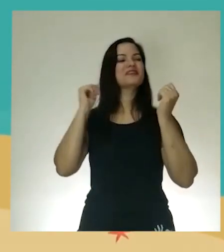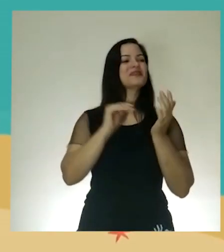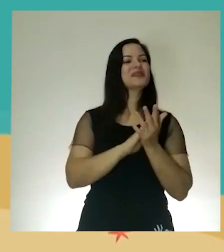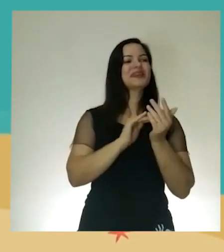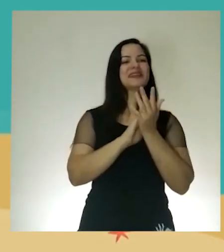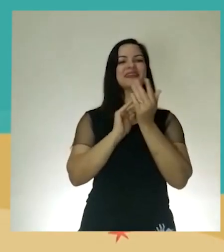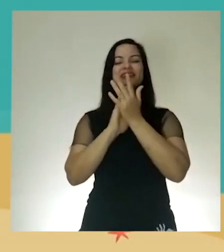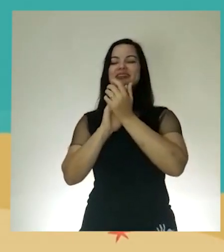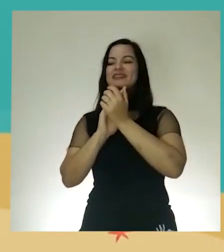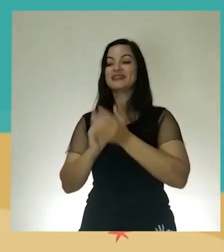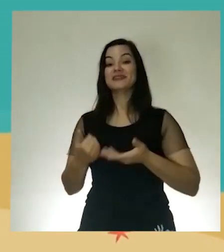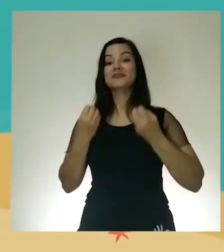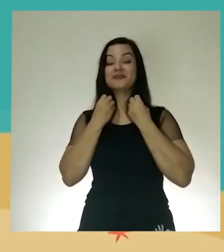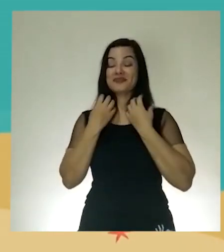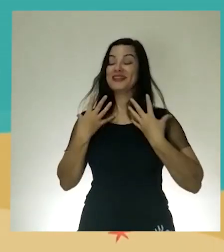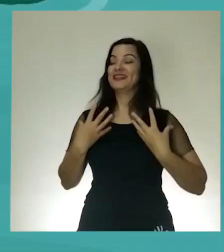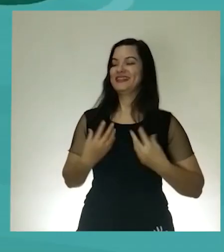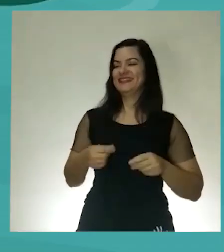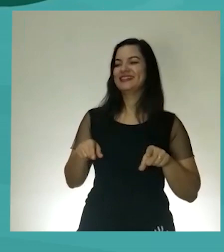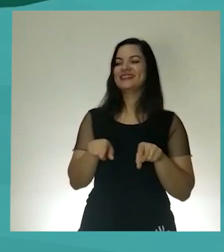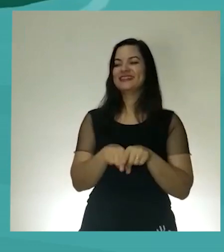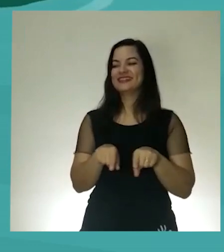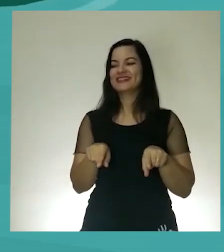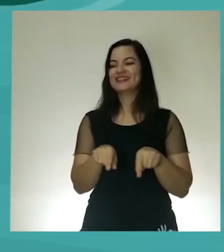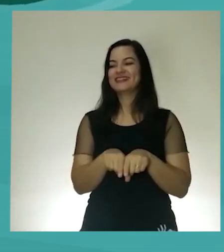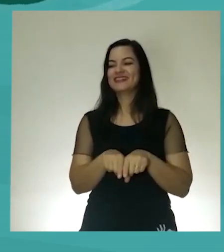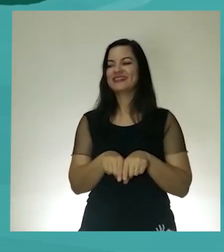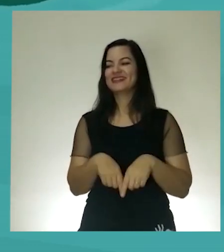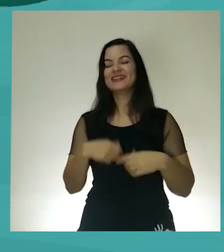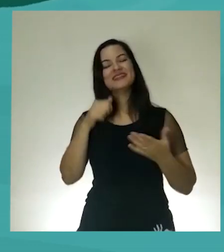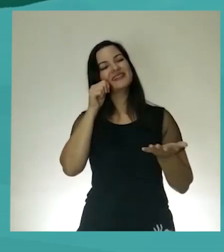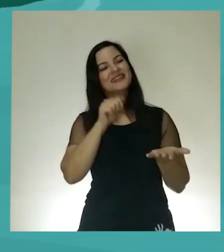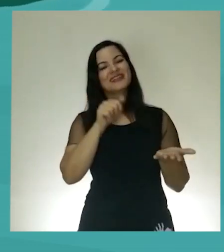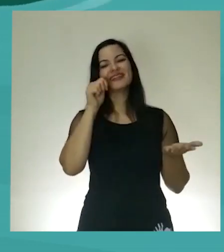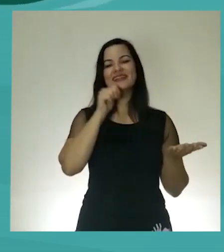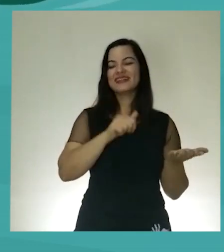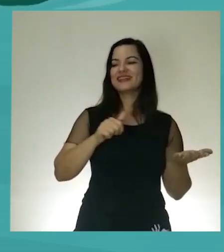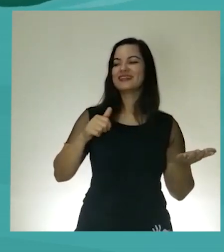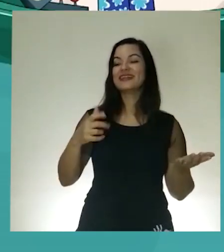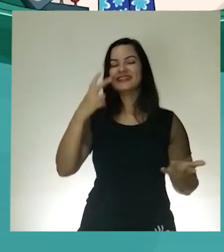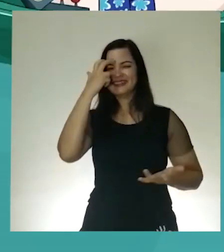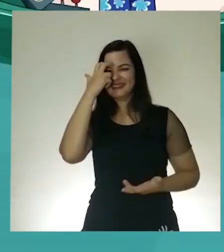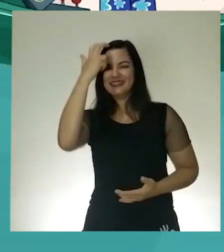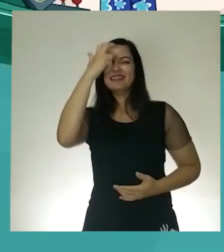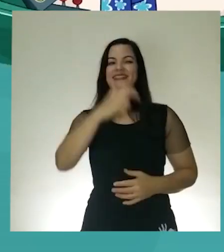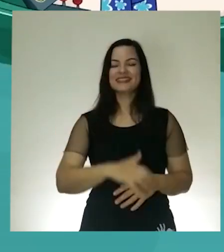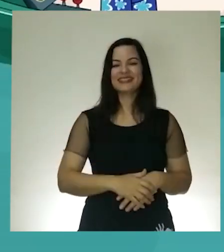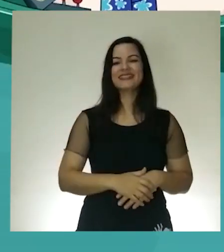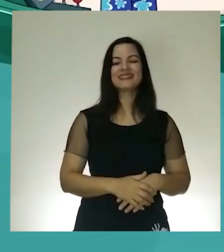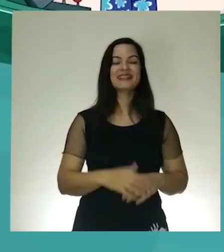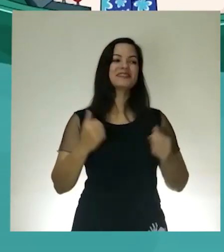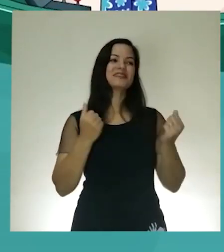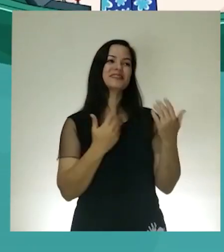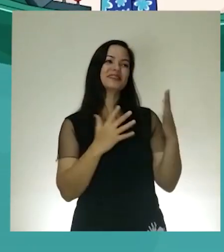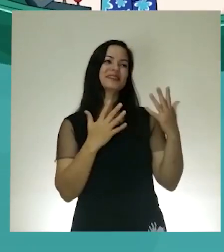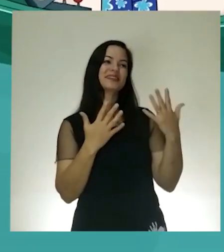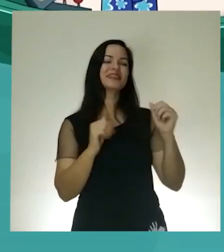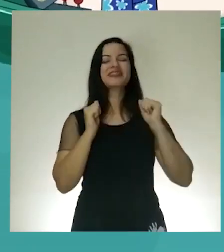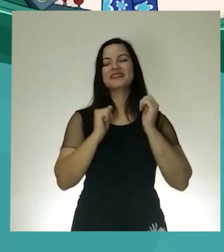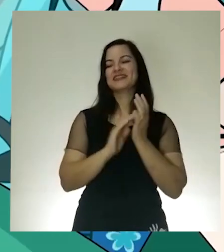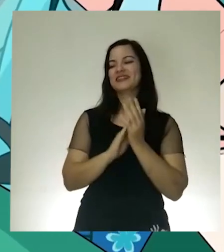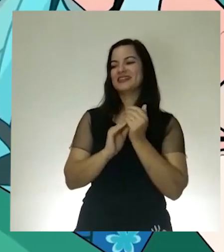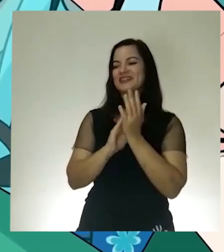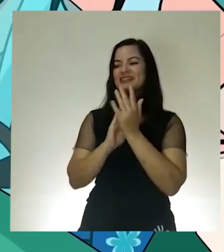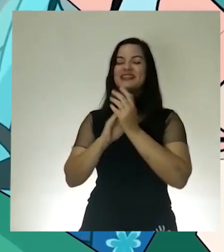Parabéns pra Marina, que menina tão sabida.